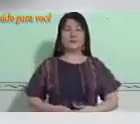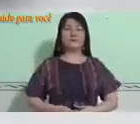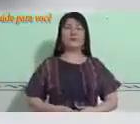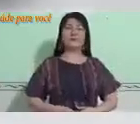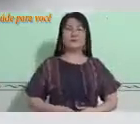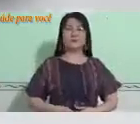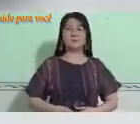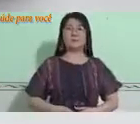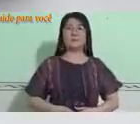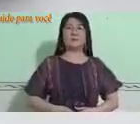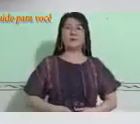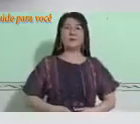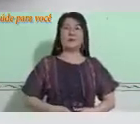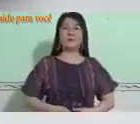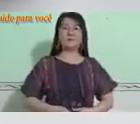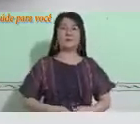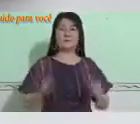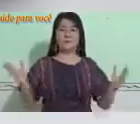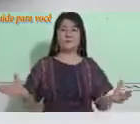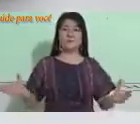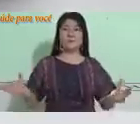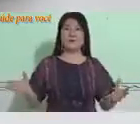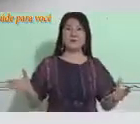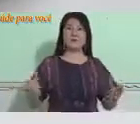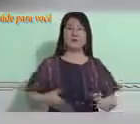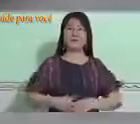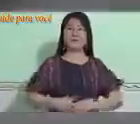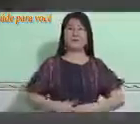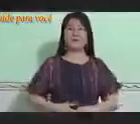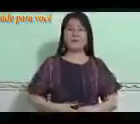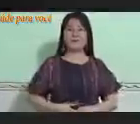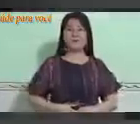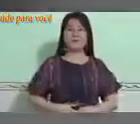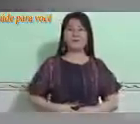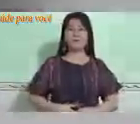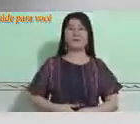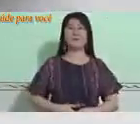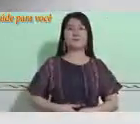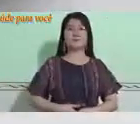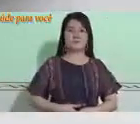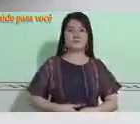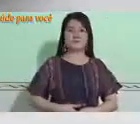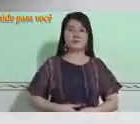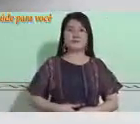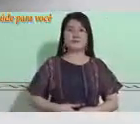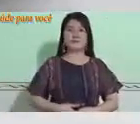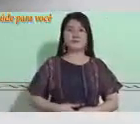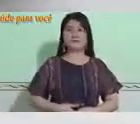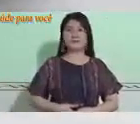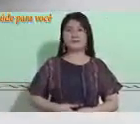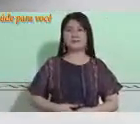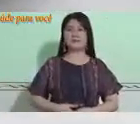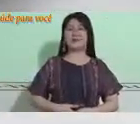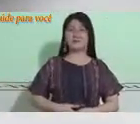4.HOMEOTATIA A homeopatia é um tipo de tratamento alternativo que consiste no uso de substâncias que provocam os sintomas para tratar